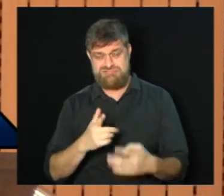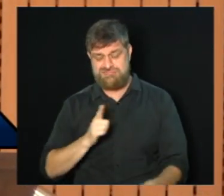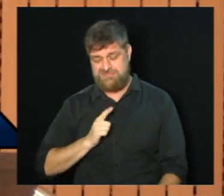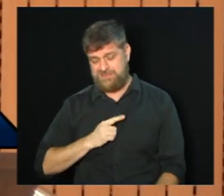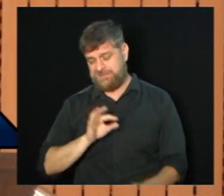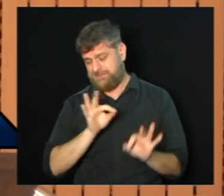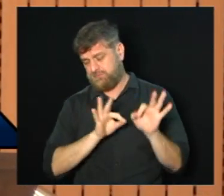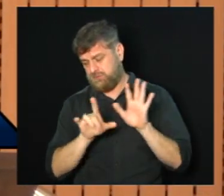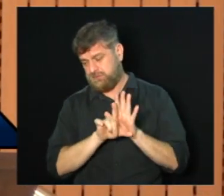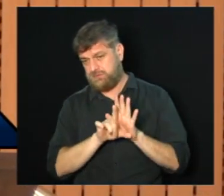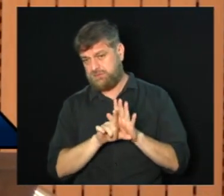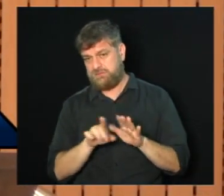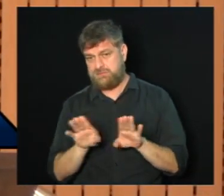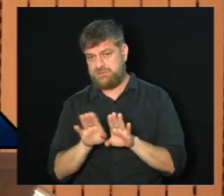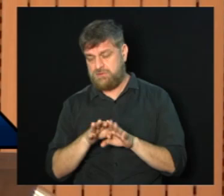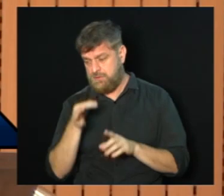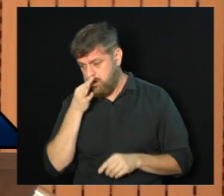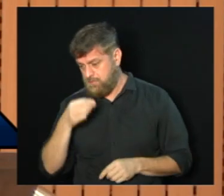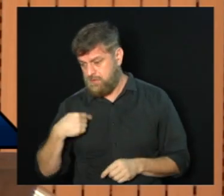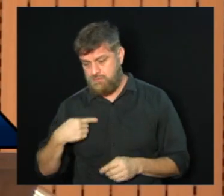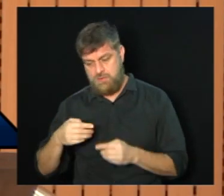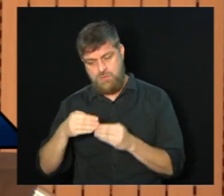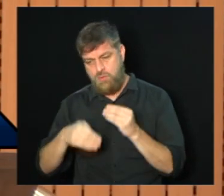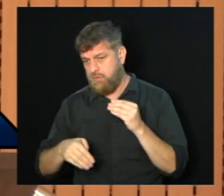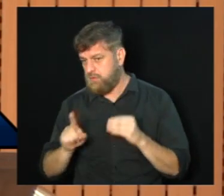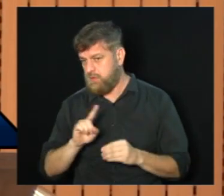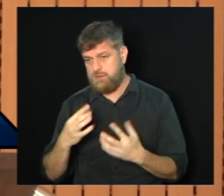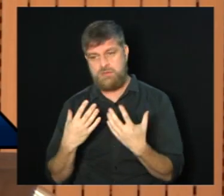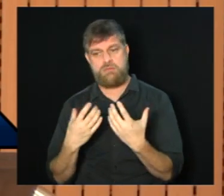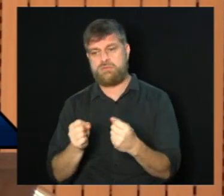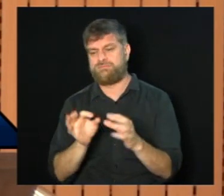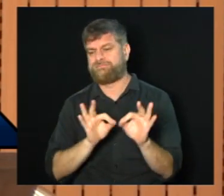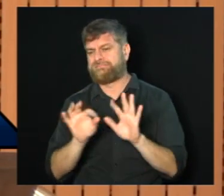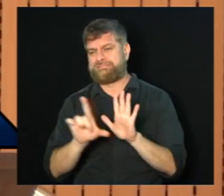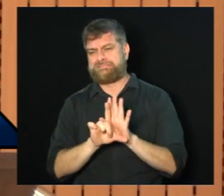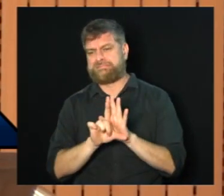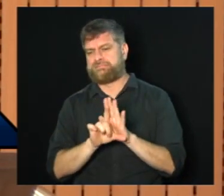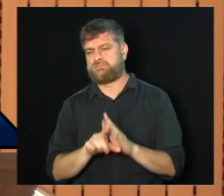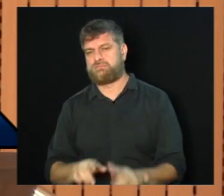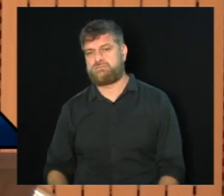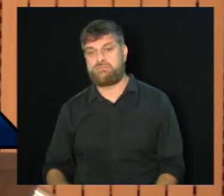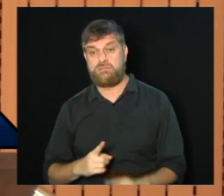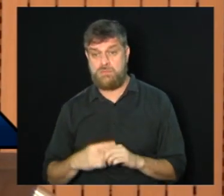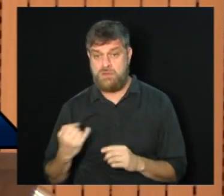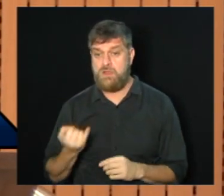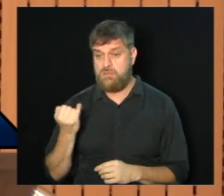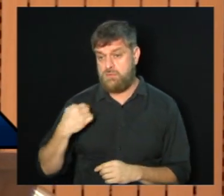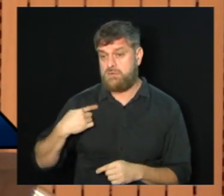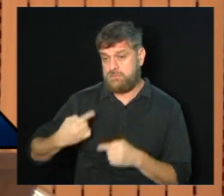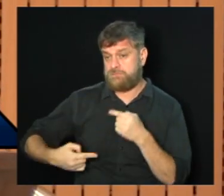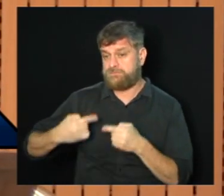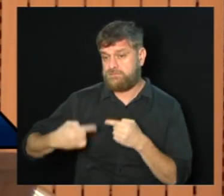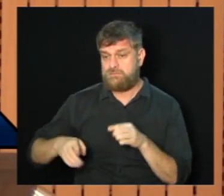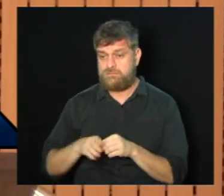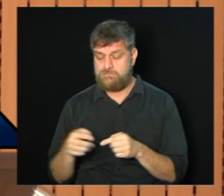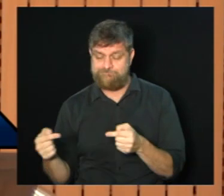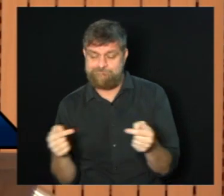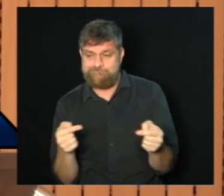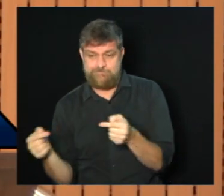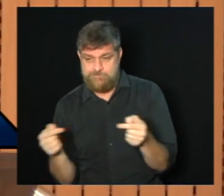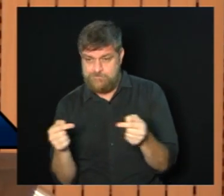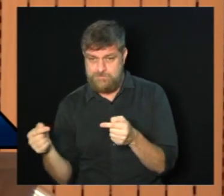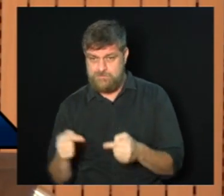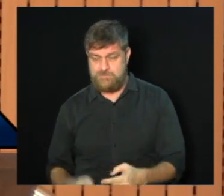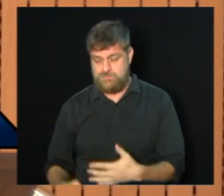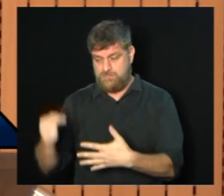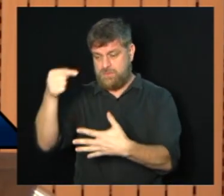projeto, é importante o contraponto, já registro aqui que eu vou votar contrário a esse projeto. É importante que a gente discuta o contraponto em relação a todas as